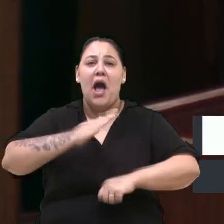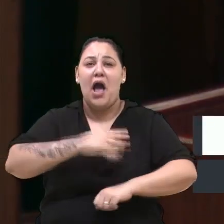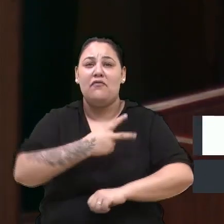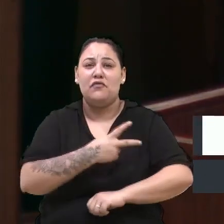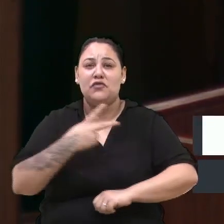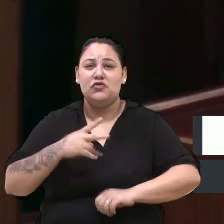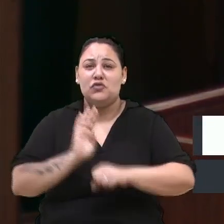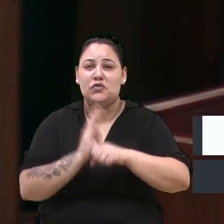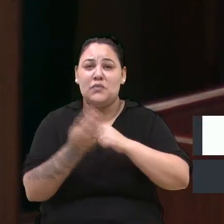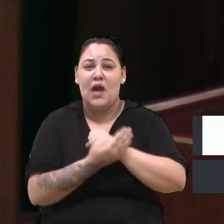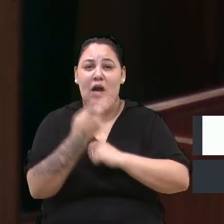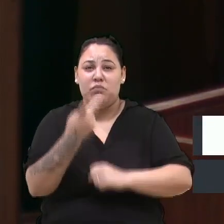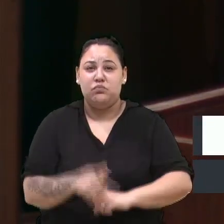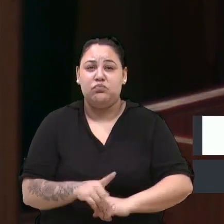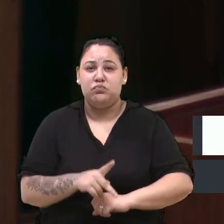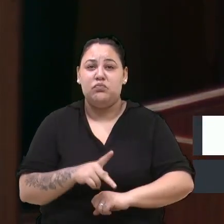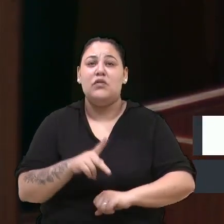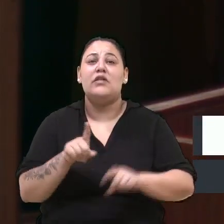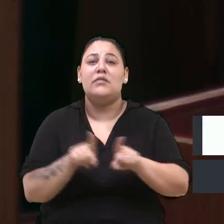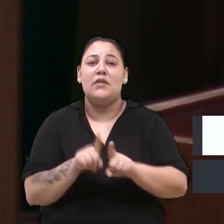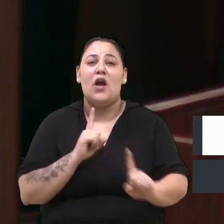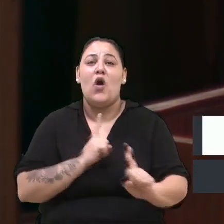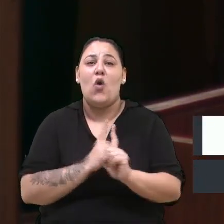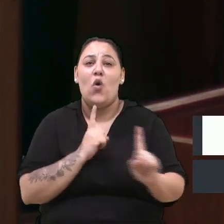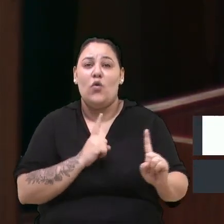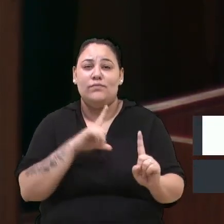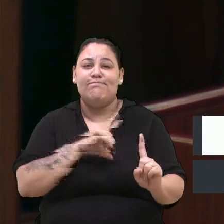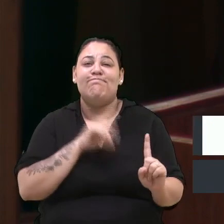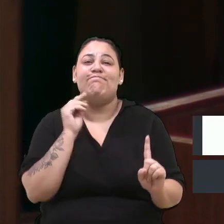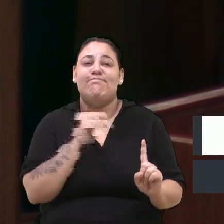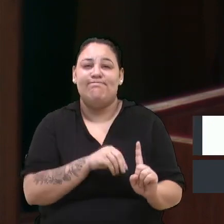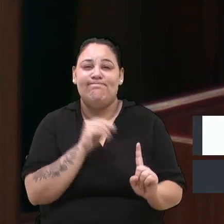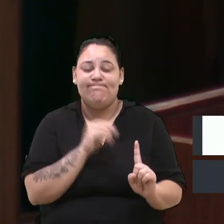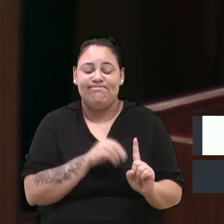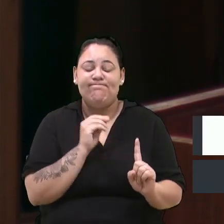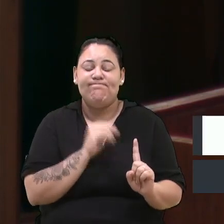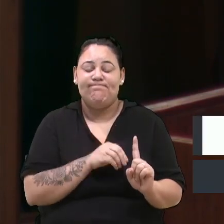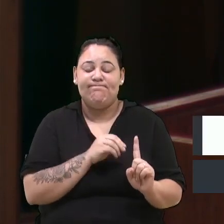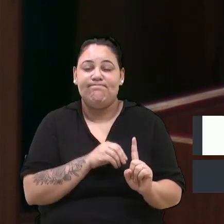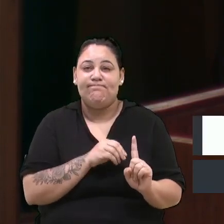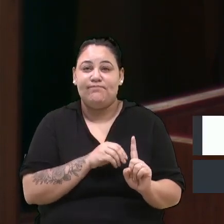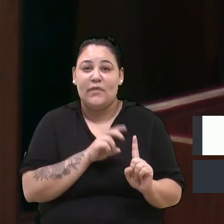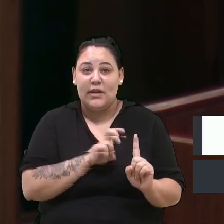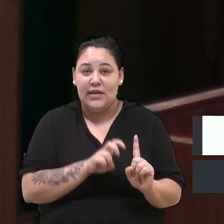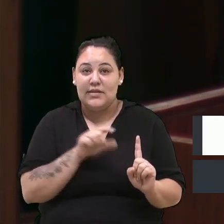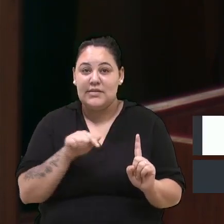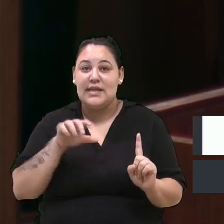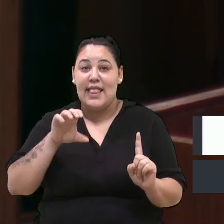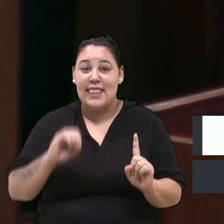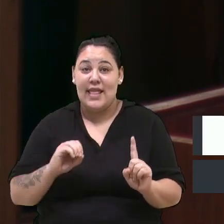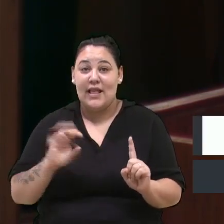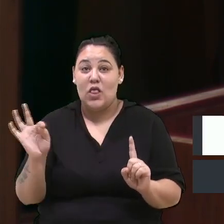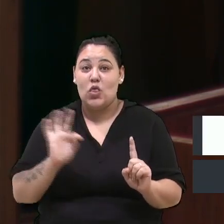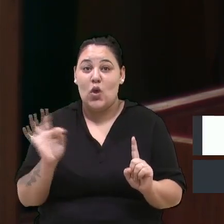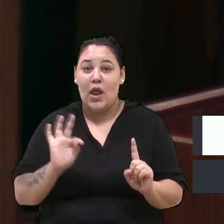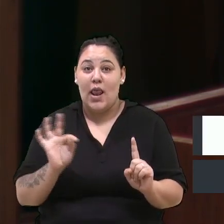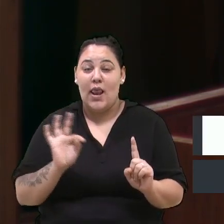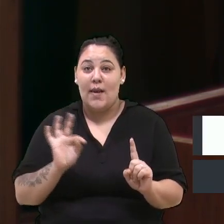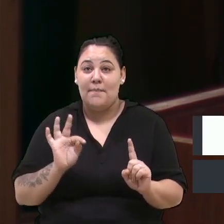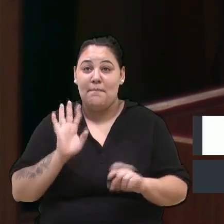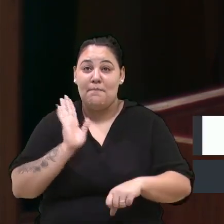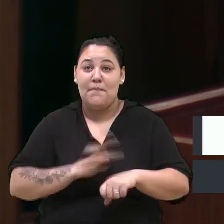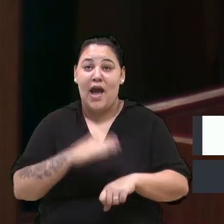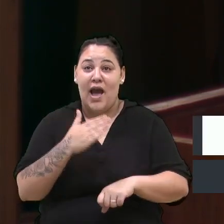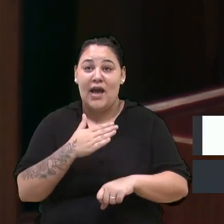bairros de Caxias do Sul que se encontram em estado de vulnerabilidade. 570 toneladas, mais de 500 mil